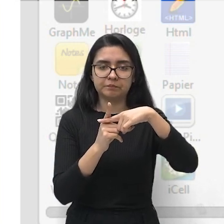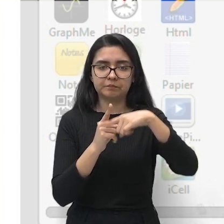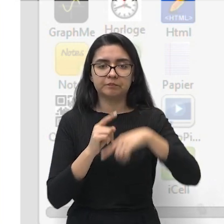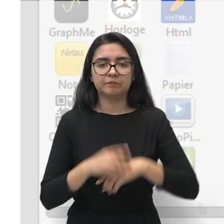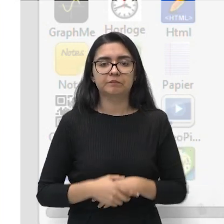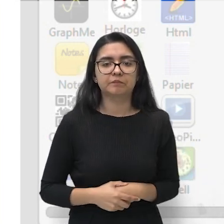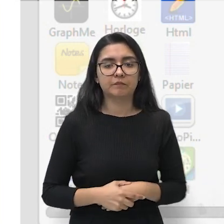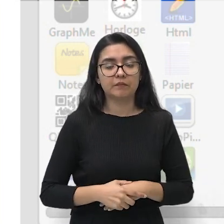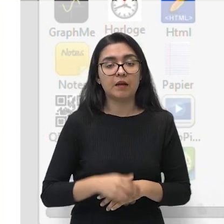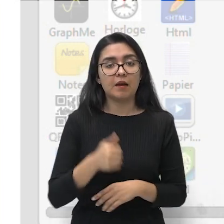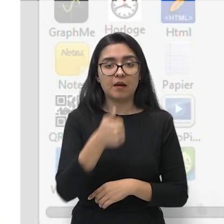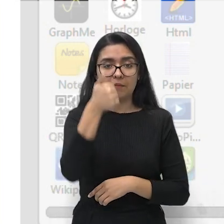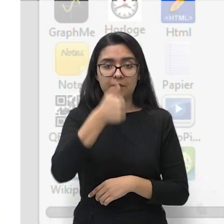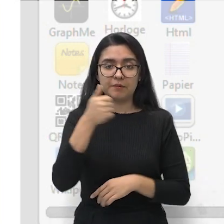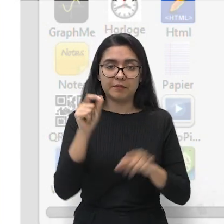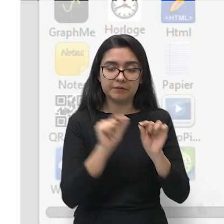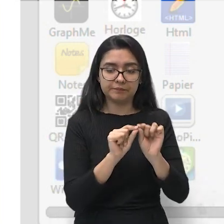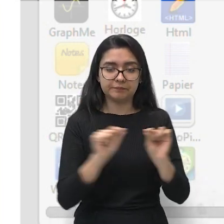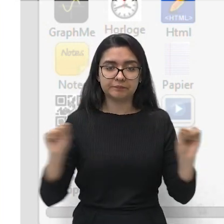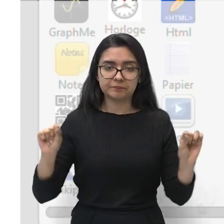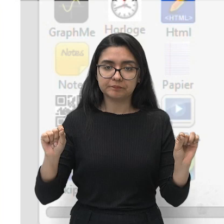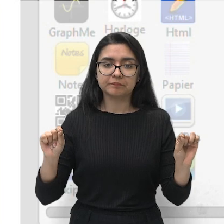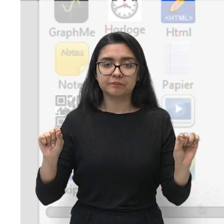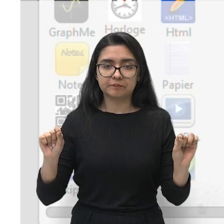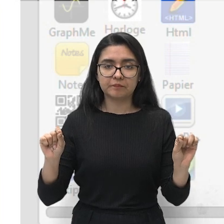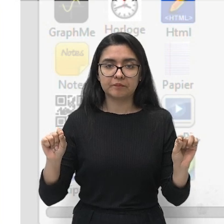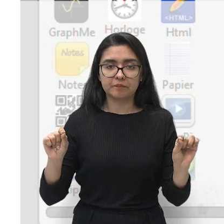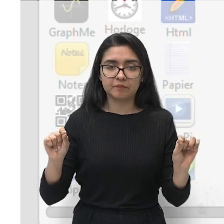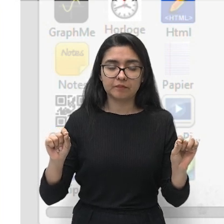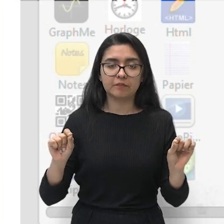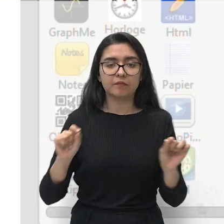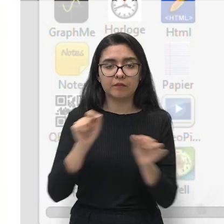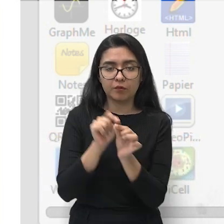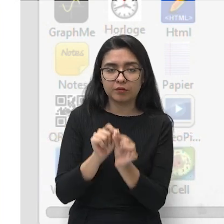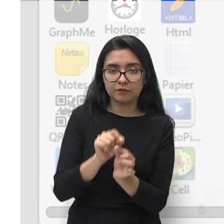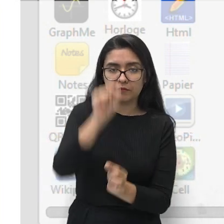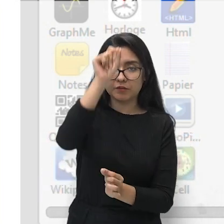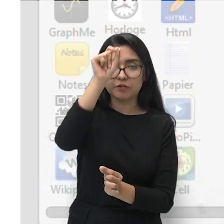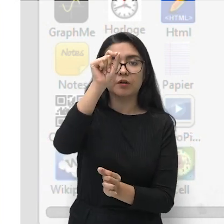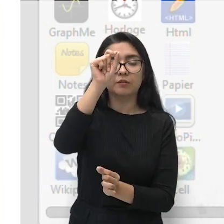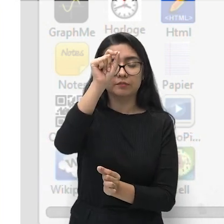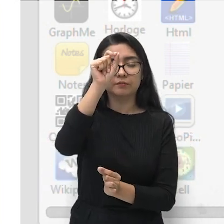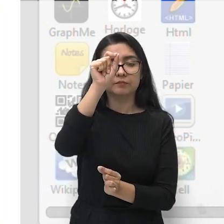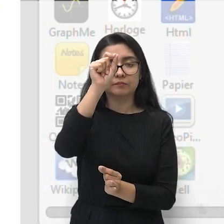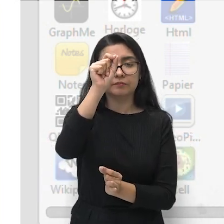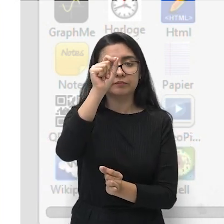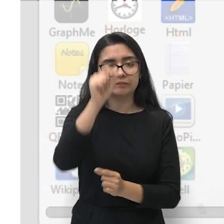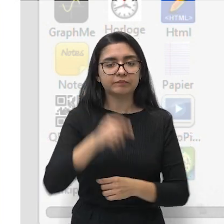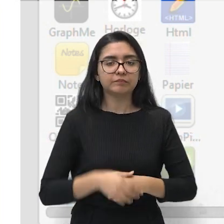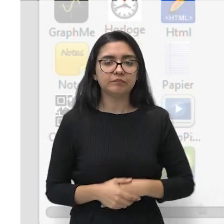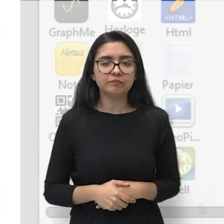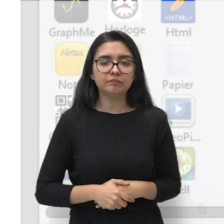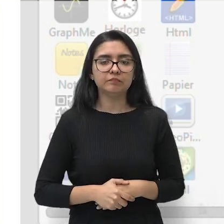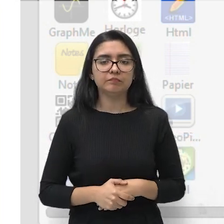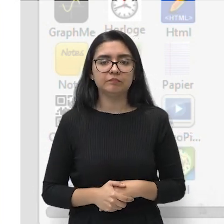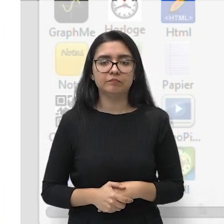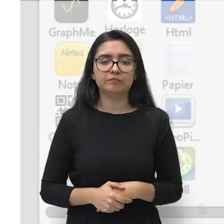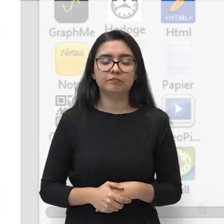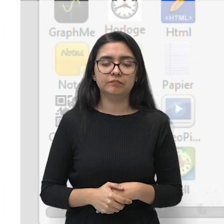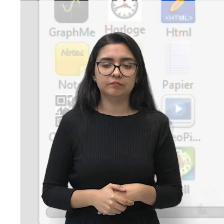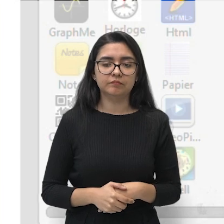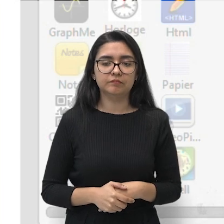Aqui é a primeira reta, segmento aqui na horizontal, o outro na vertical. Então, como é que a gente pode pegar